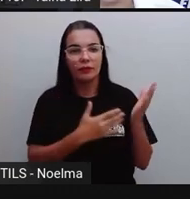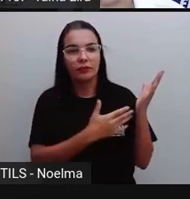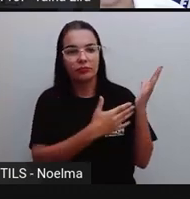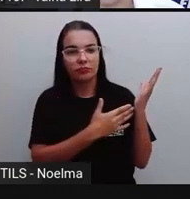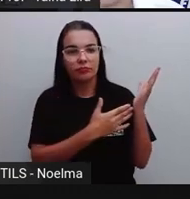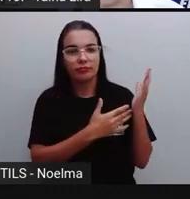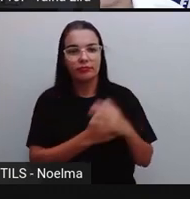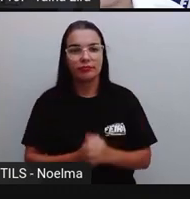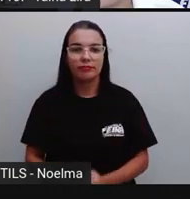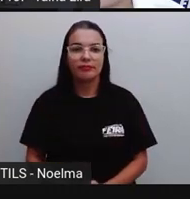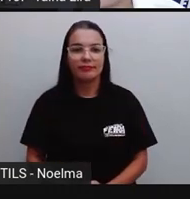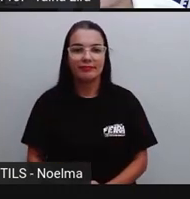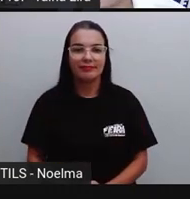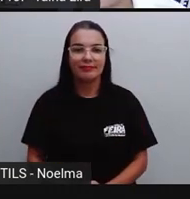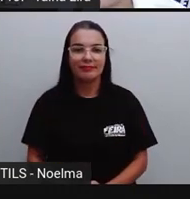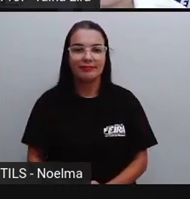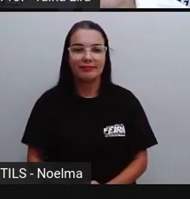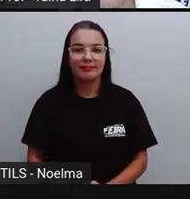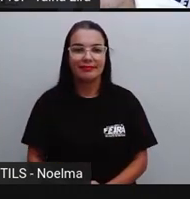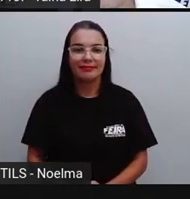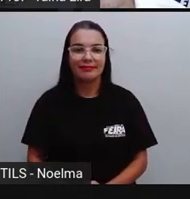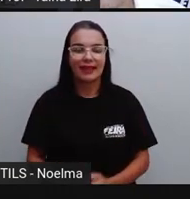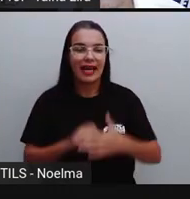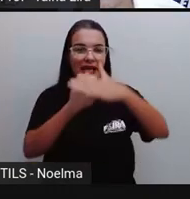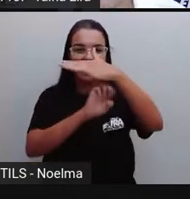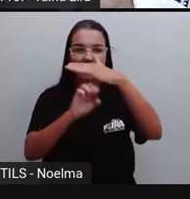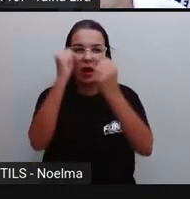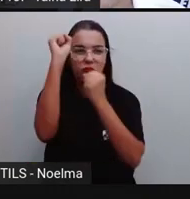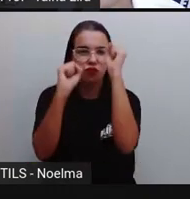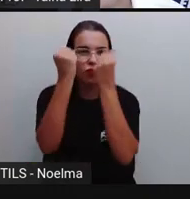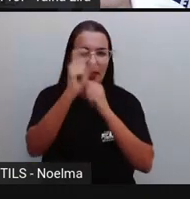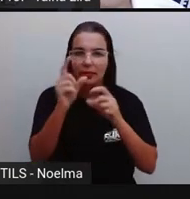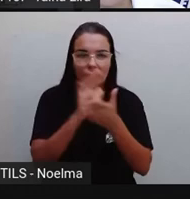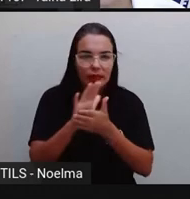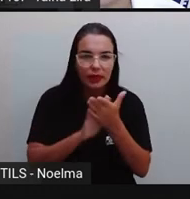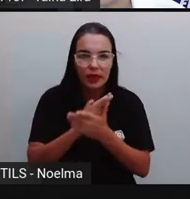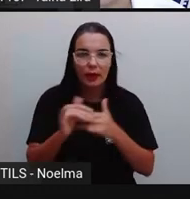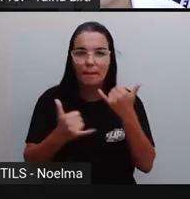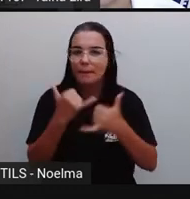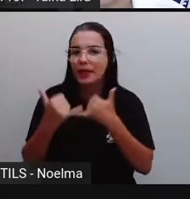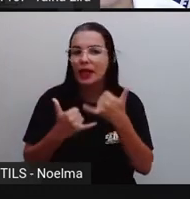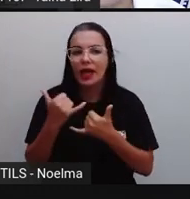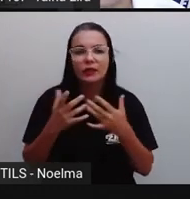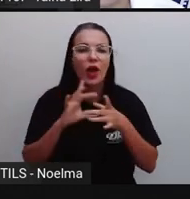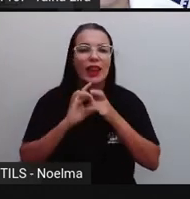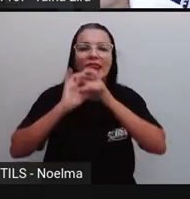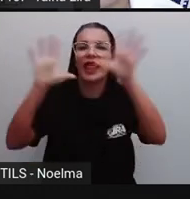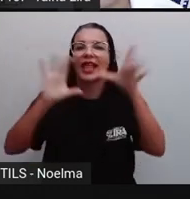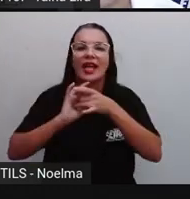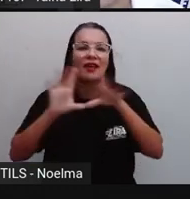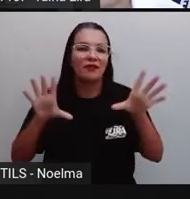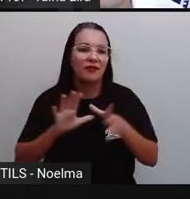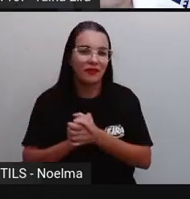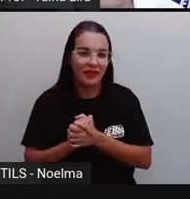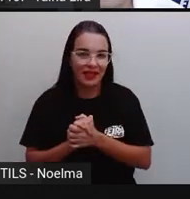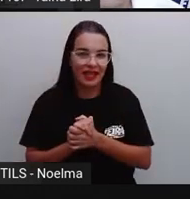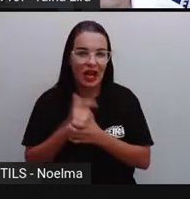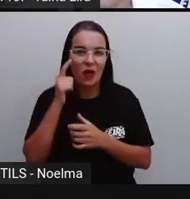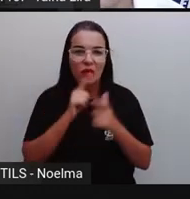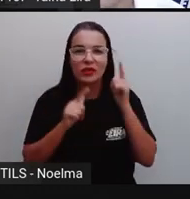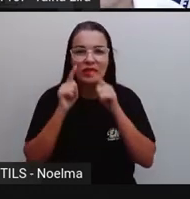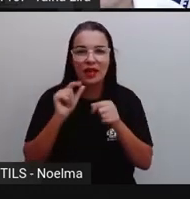nosso suporte, a imagem, ó, de brinquedos que não são produzidos, né, que a gente consegue